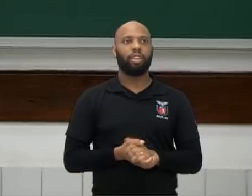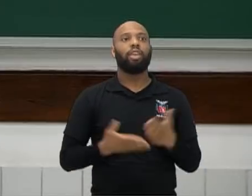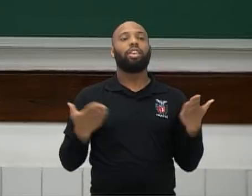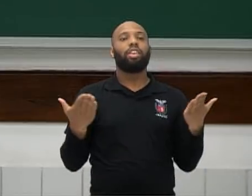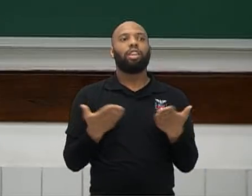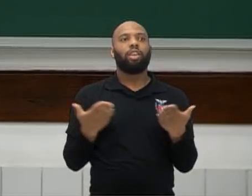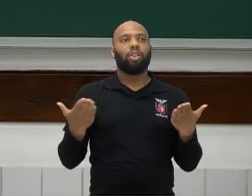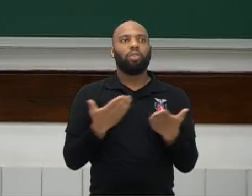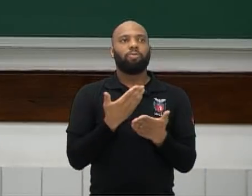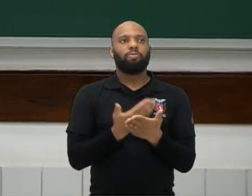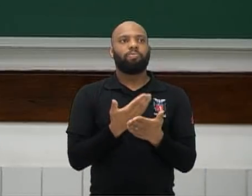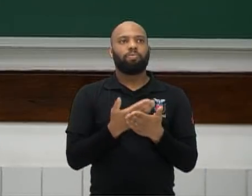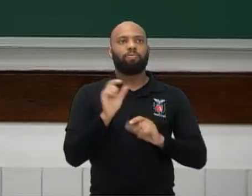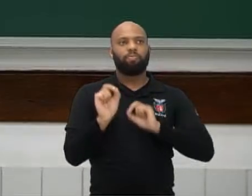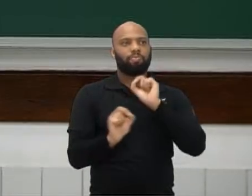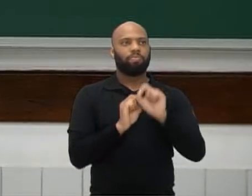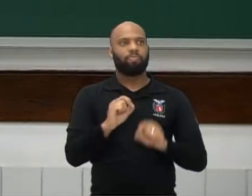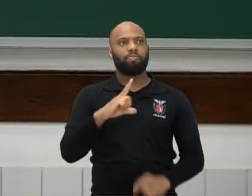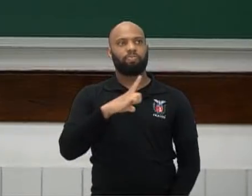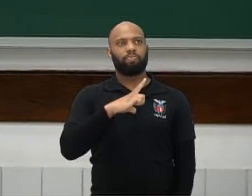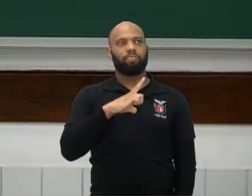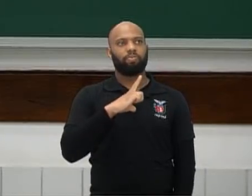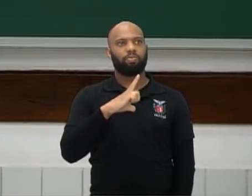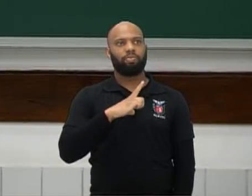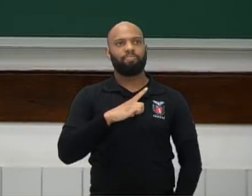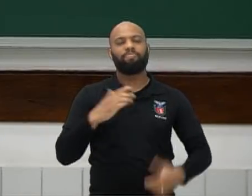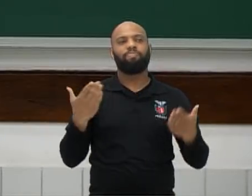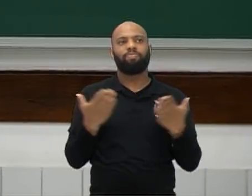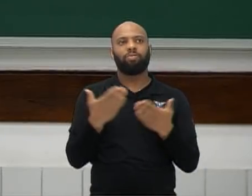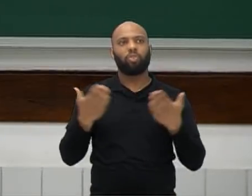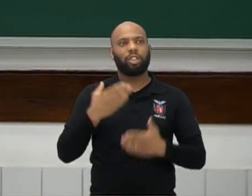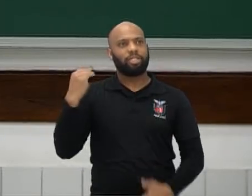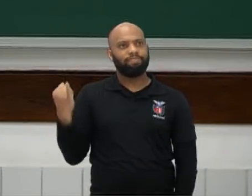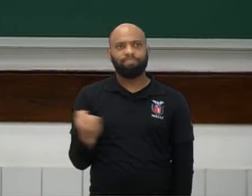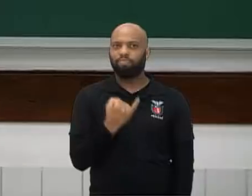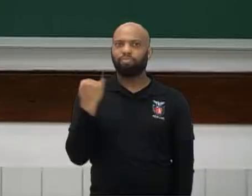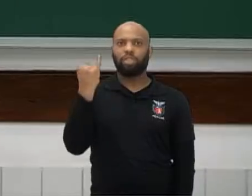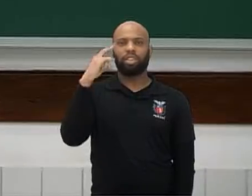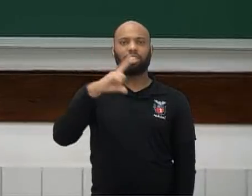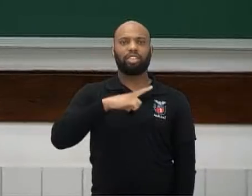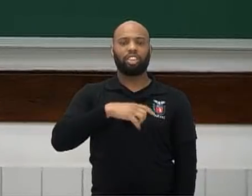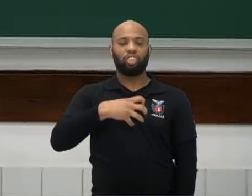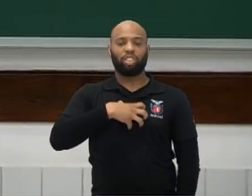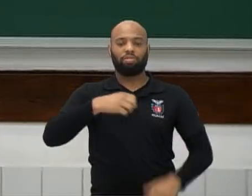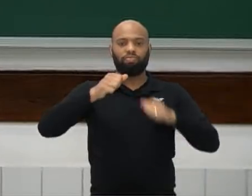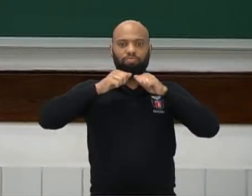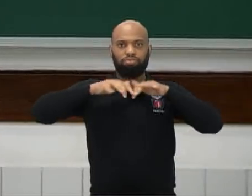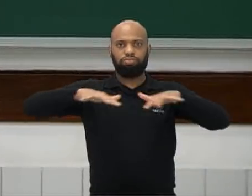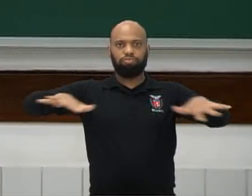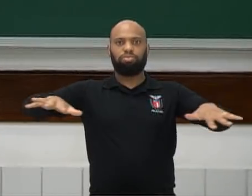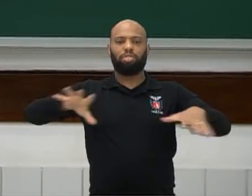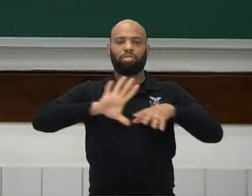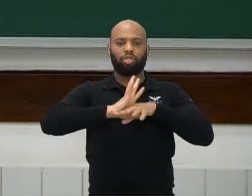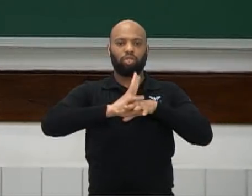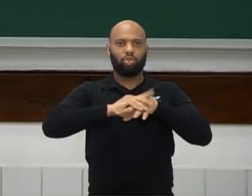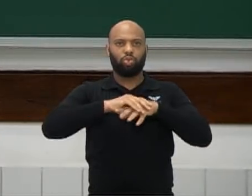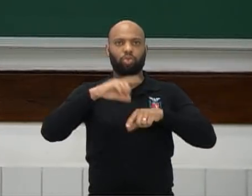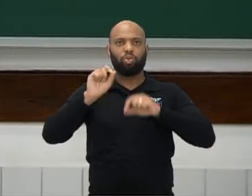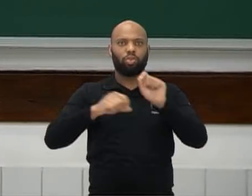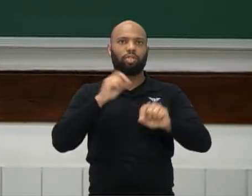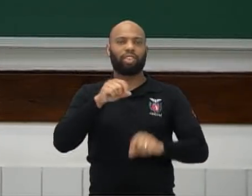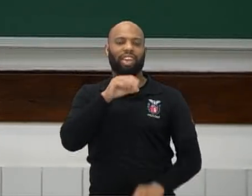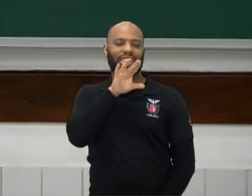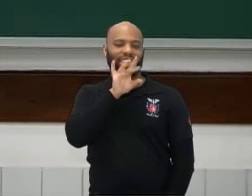vamos falar de um talvez mais importante meio de transmissão de doenças, que é a